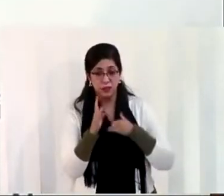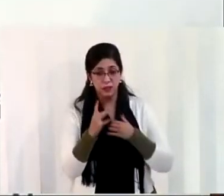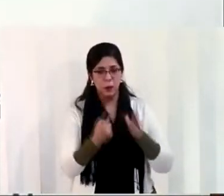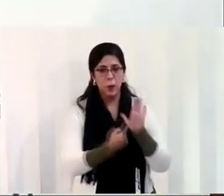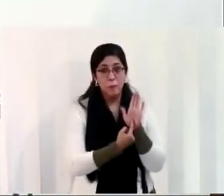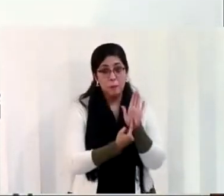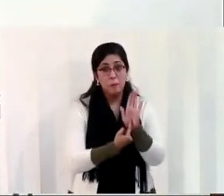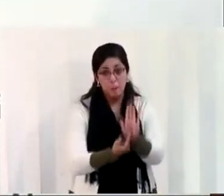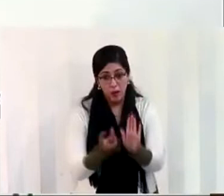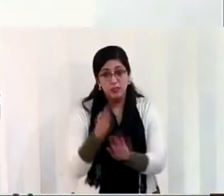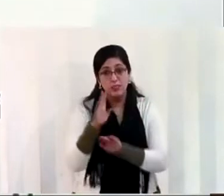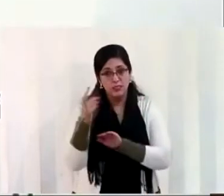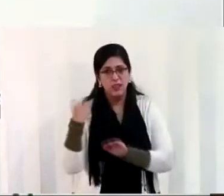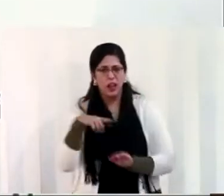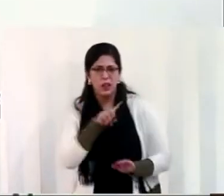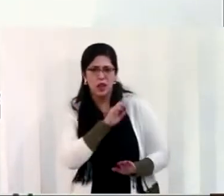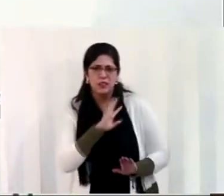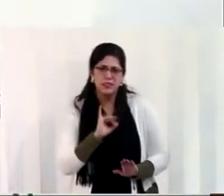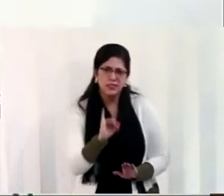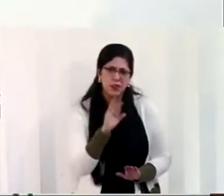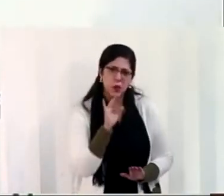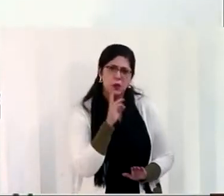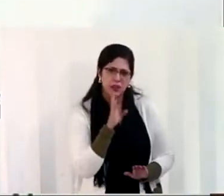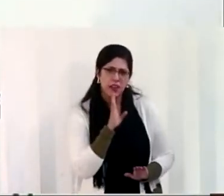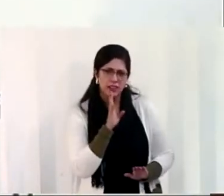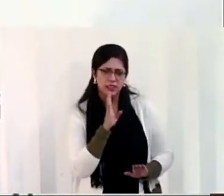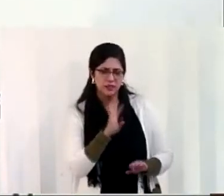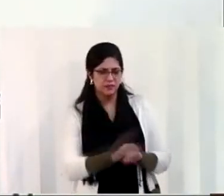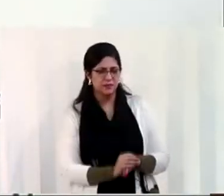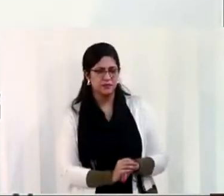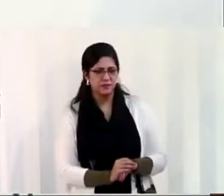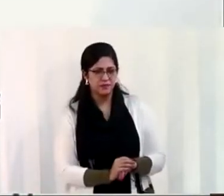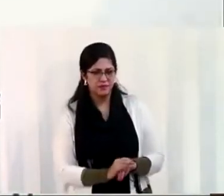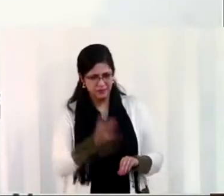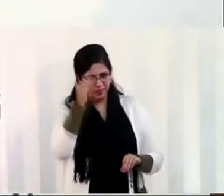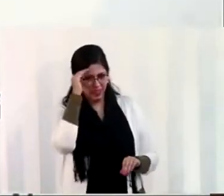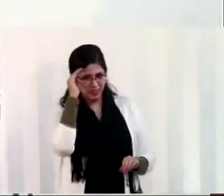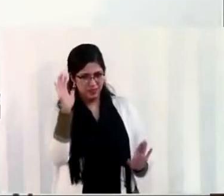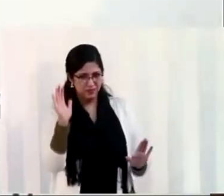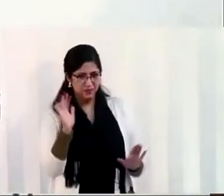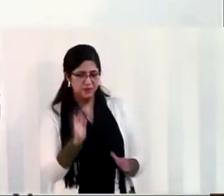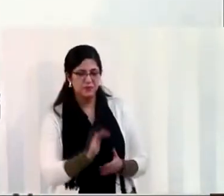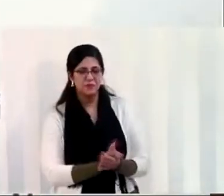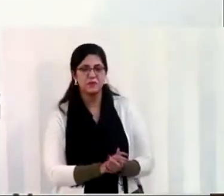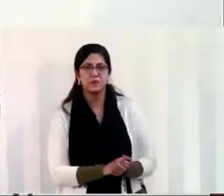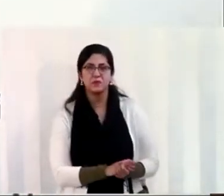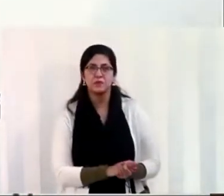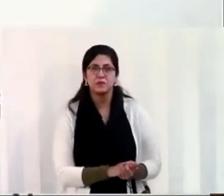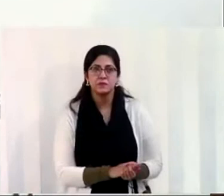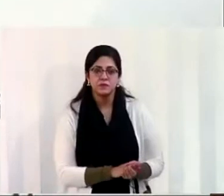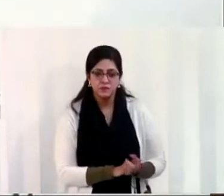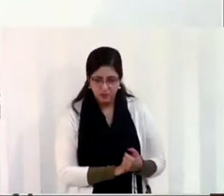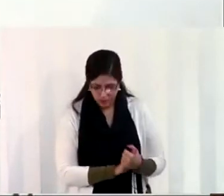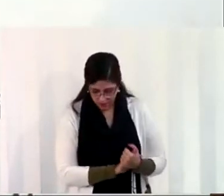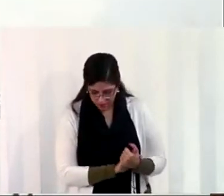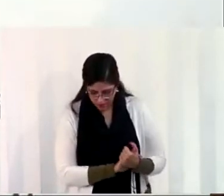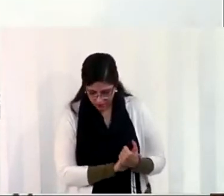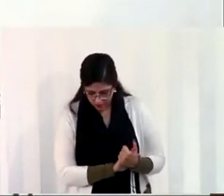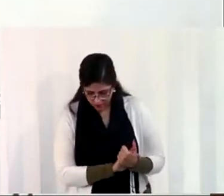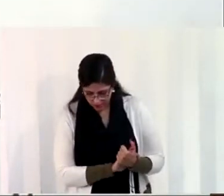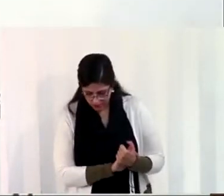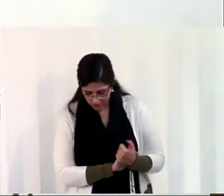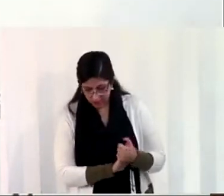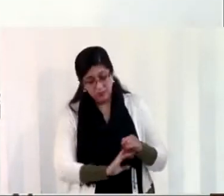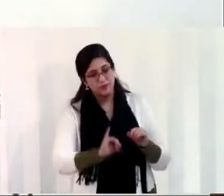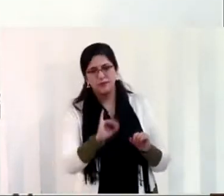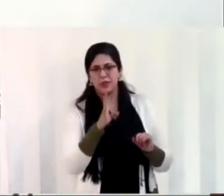demonstra de alguma maneira. Quando se conhece, é difícil negar o conhecimento. Depois de se conhecer, se conhece.